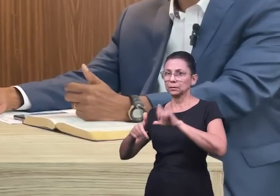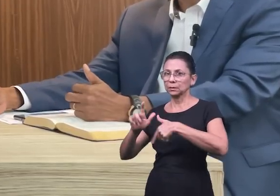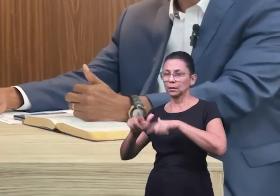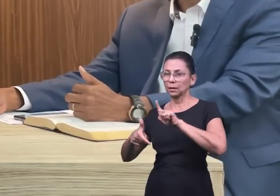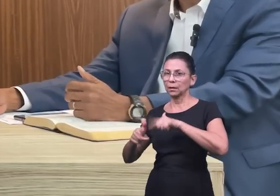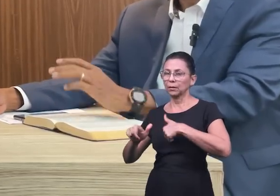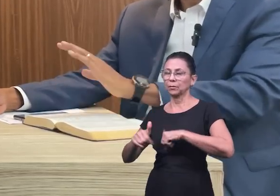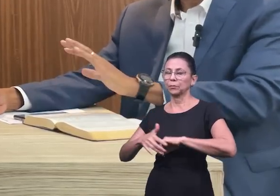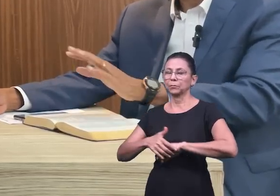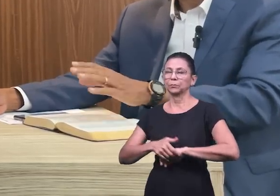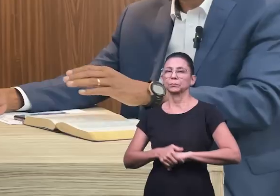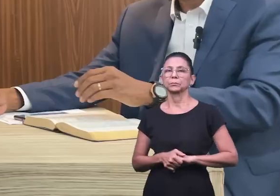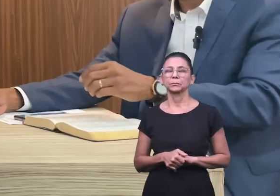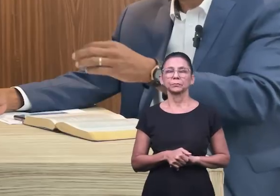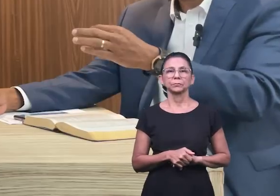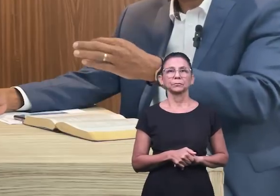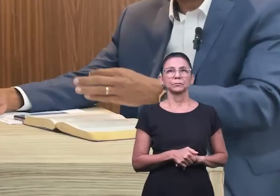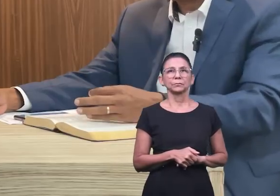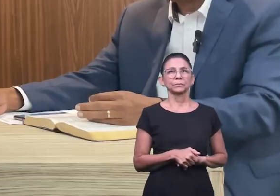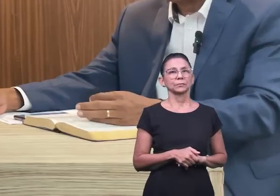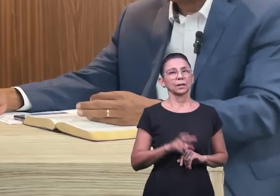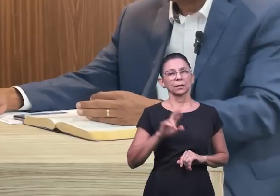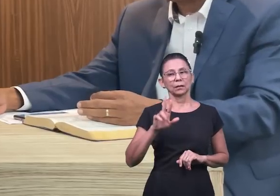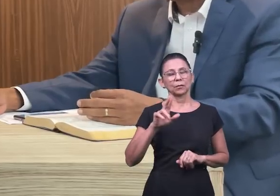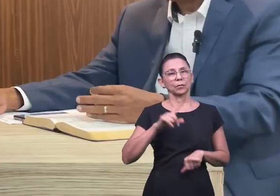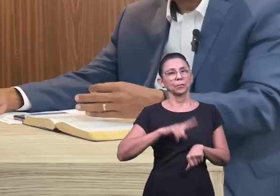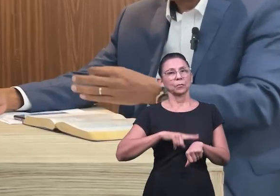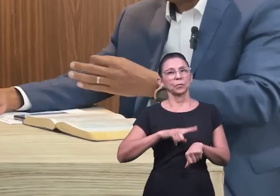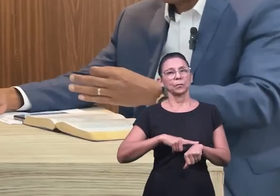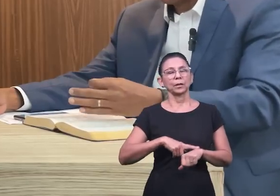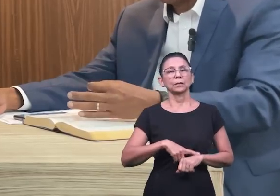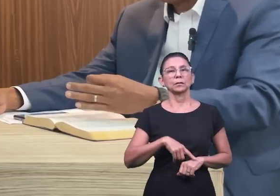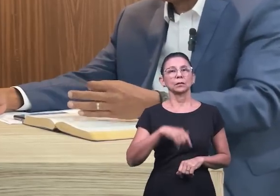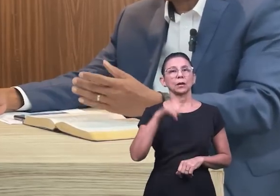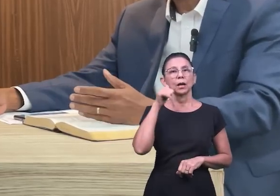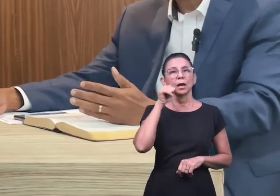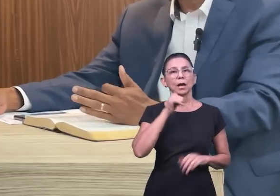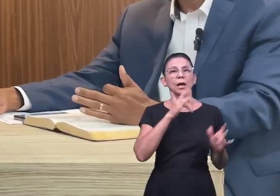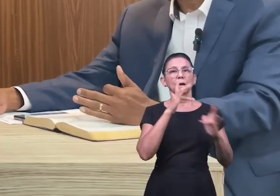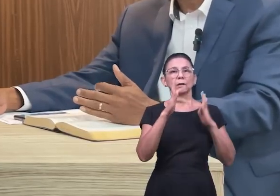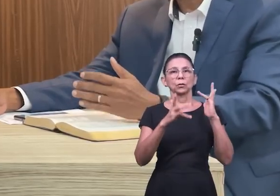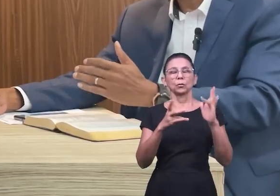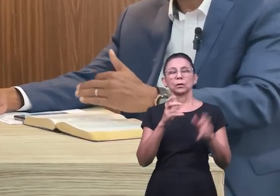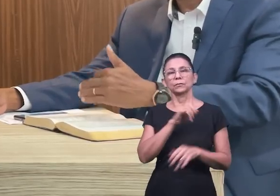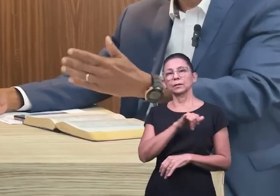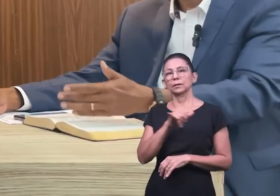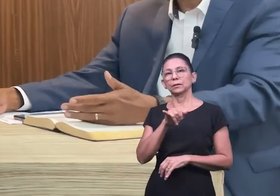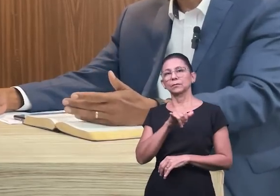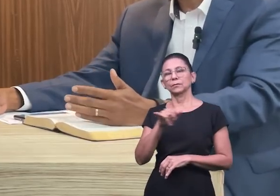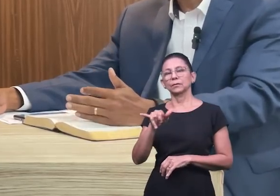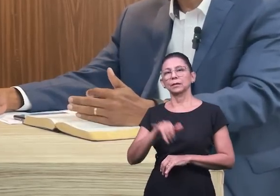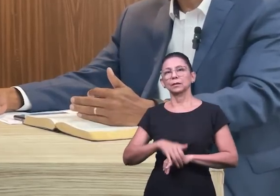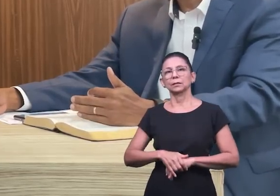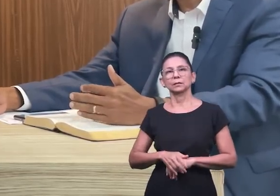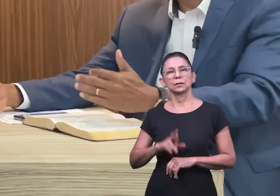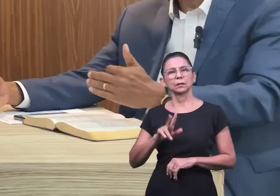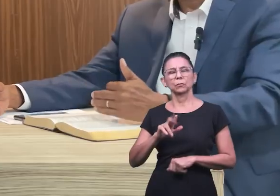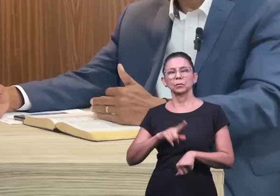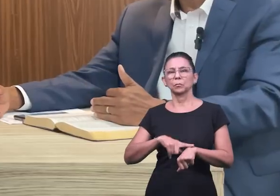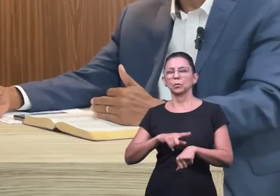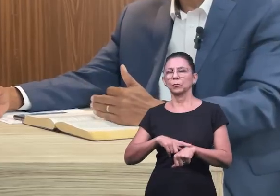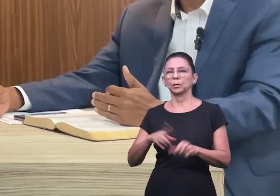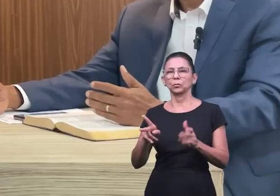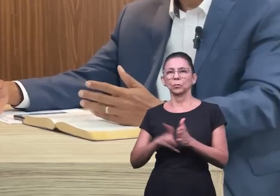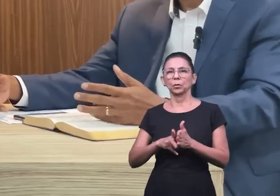né, o Senhor Jesus. Mas ainda não é o momento. Quem está falando é a noiva e ela está exatamente anunciando isso, que ainda não é o momento de Israel. É o momento